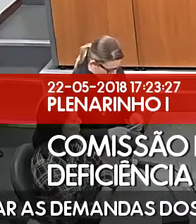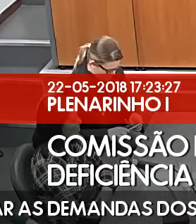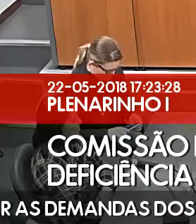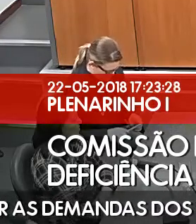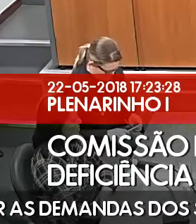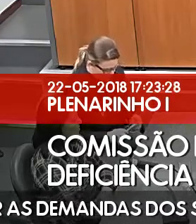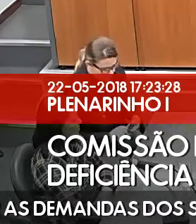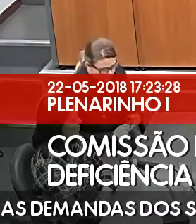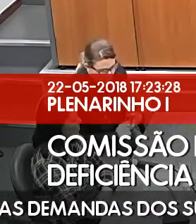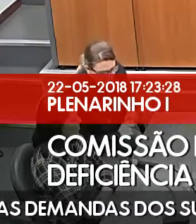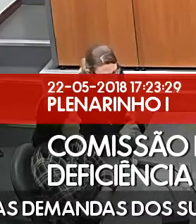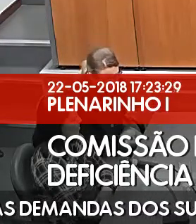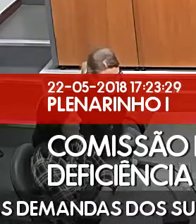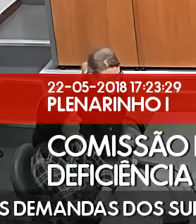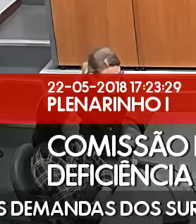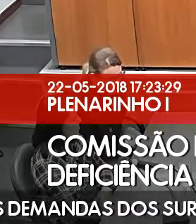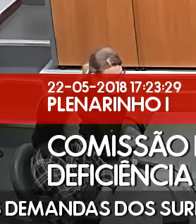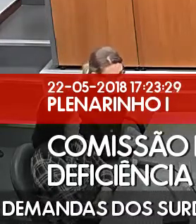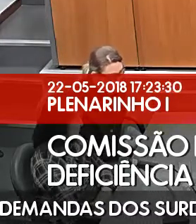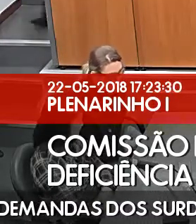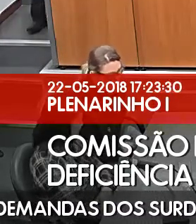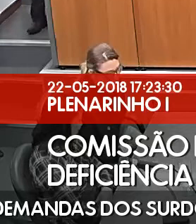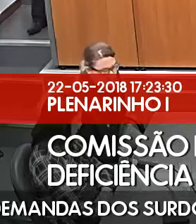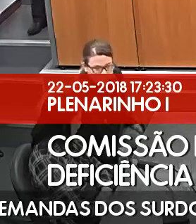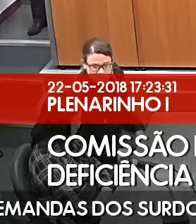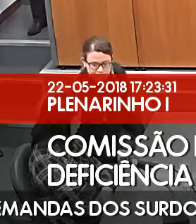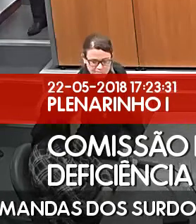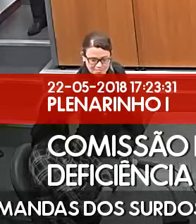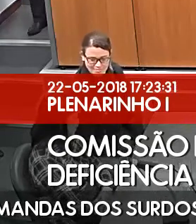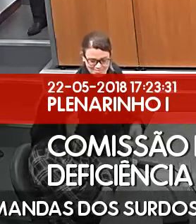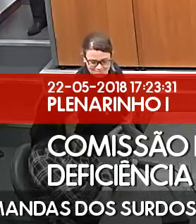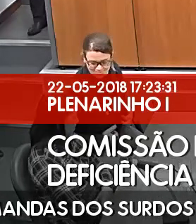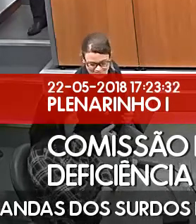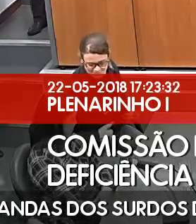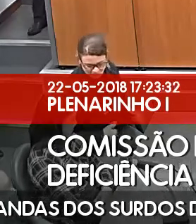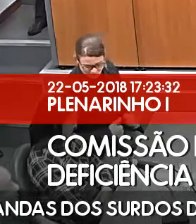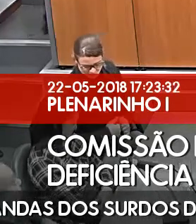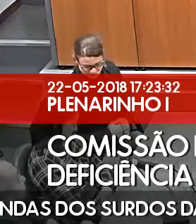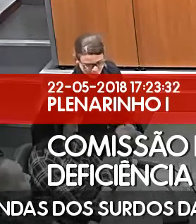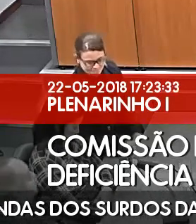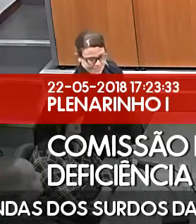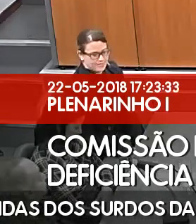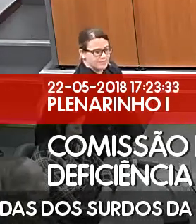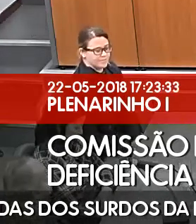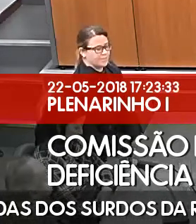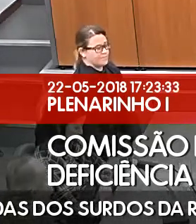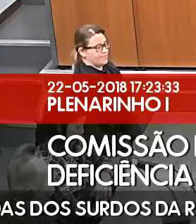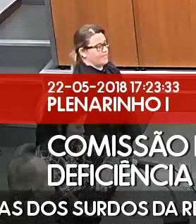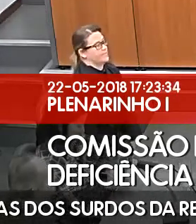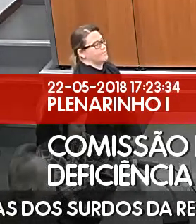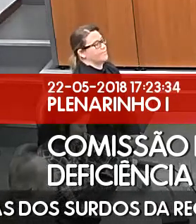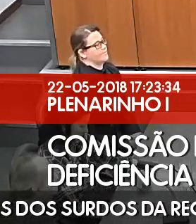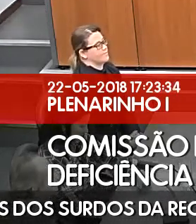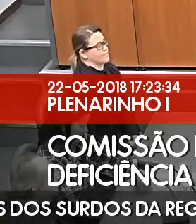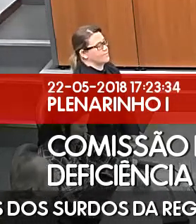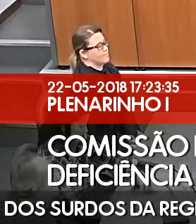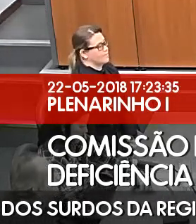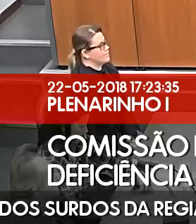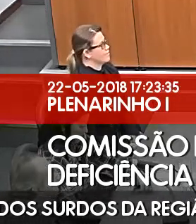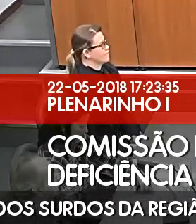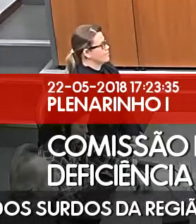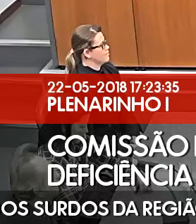uma iniciativa da Escola Francisco Salles, que é a escola estadual que trata da questão da aprendizagem de pessoas com deficiência